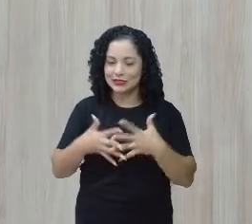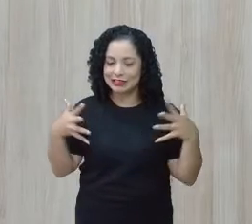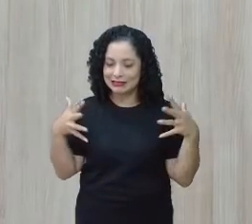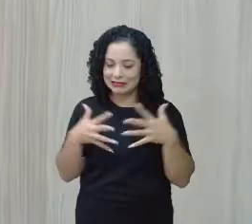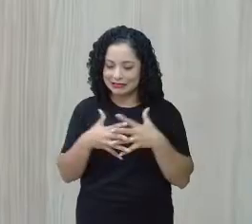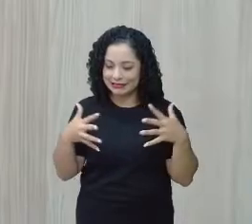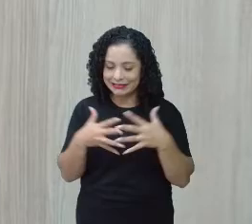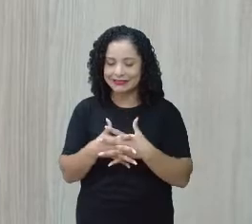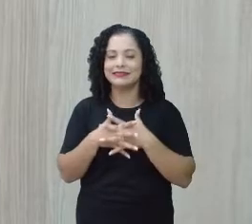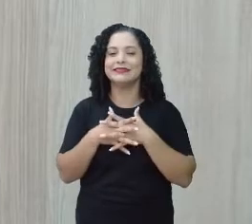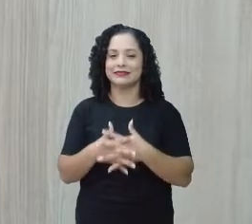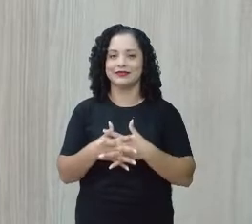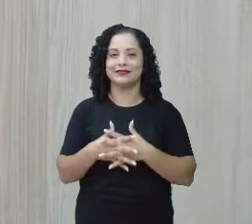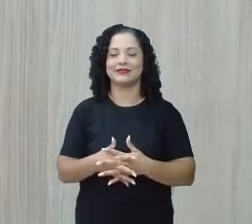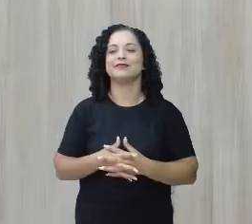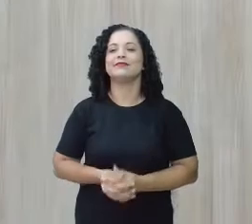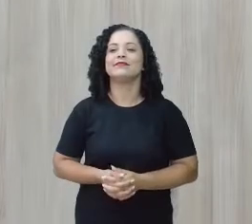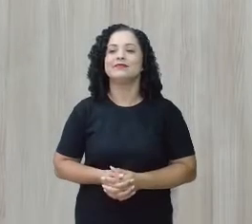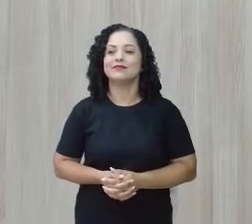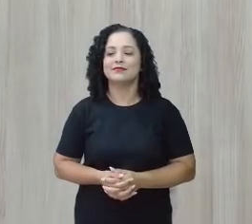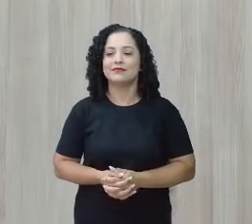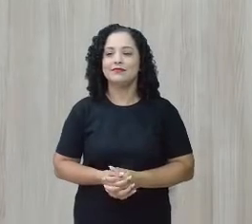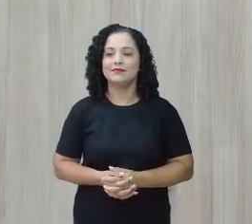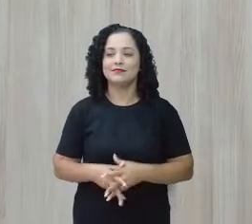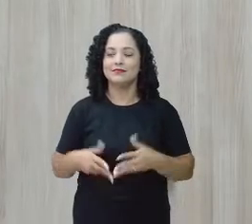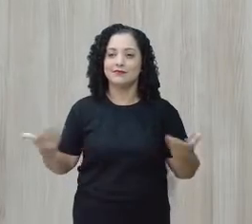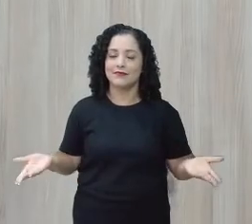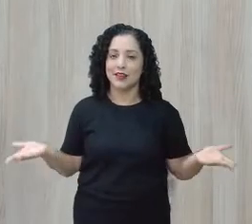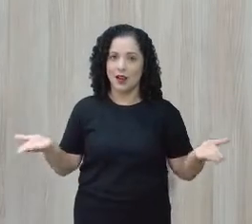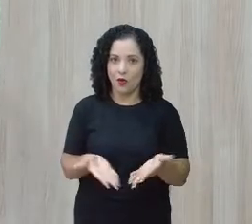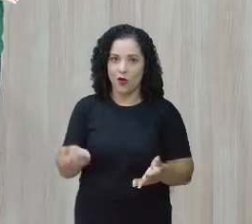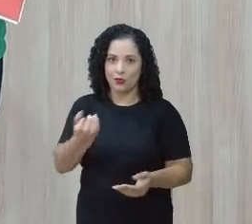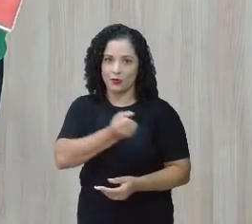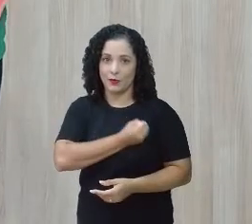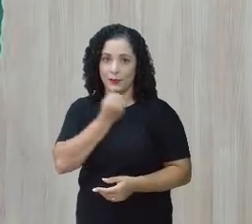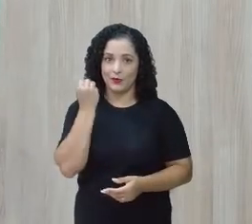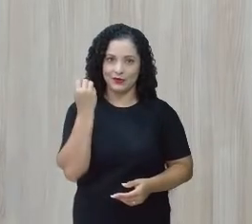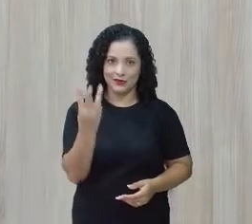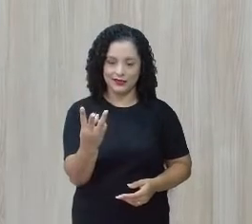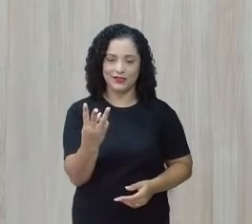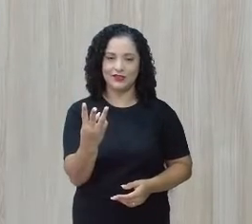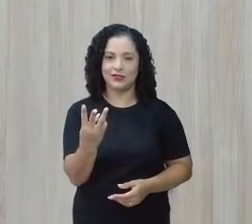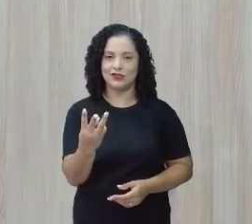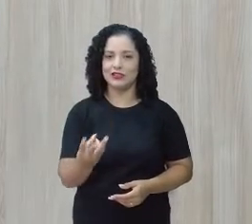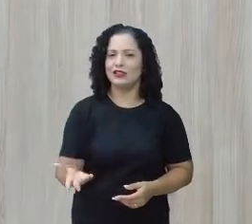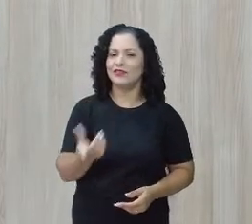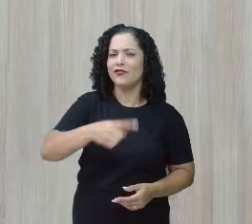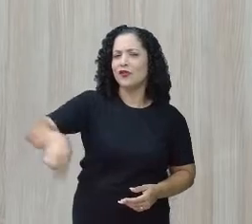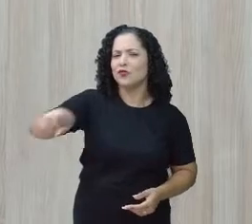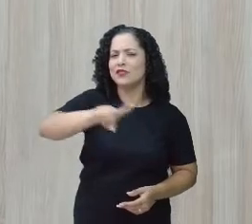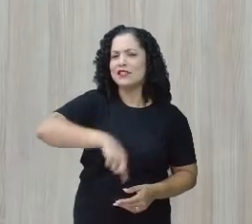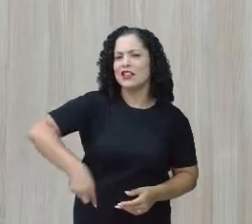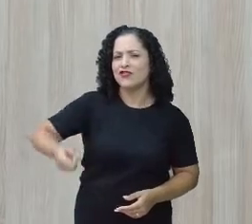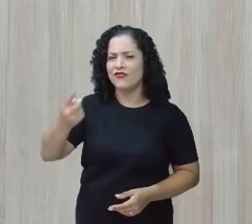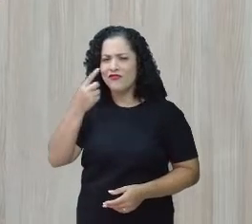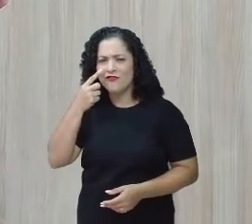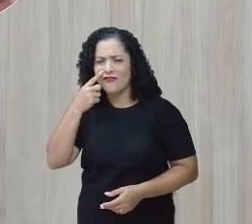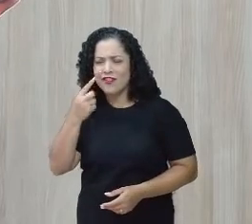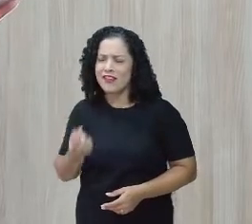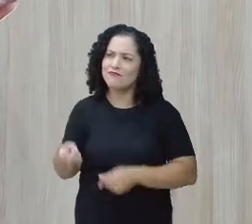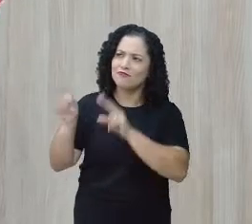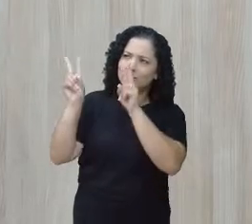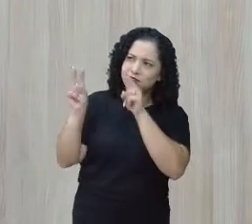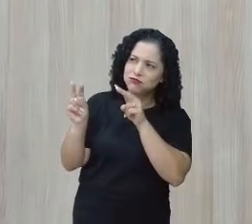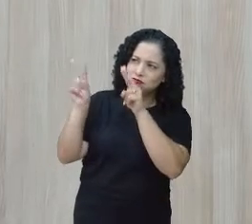se arriscou, não. pronto. Então, nós temos aí a questão 2, a questão 3. E aí vão tentando, pessoal. Agora, não esquece de dizer qual é